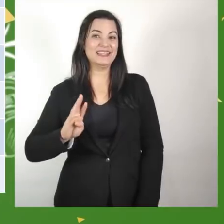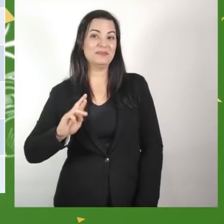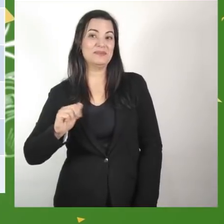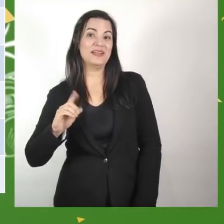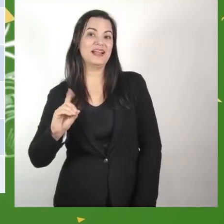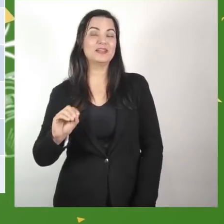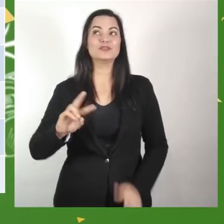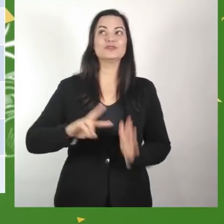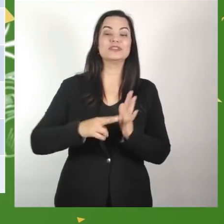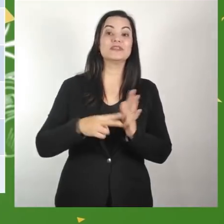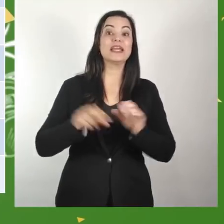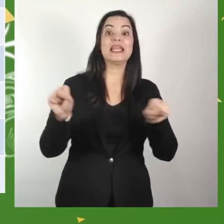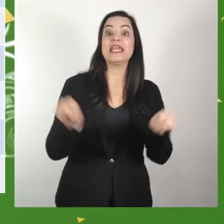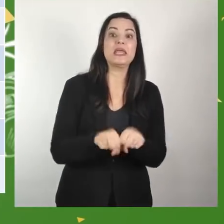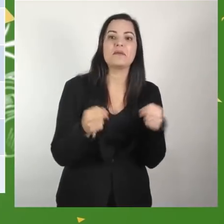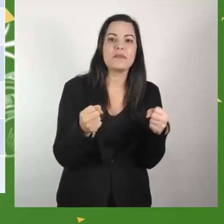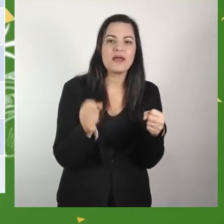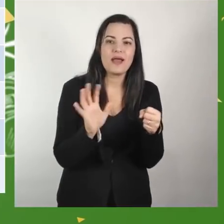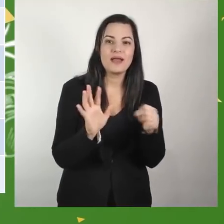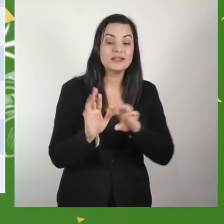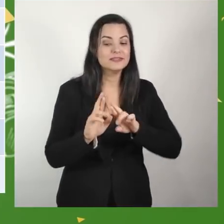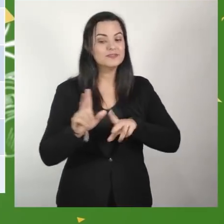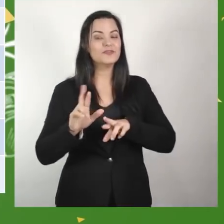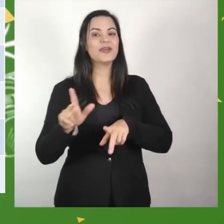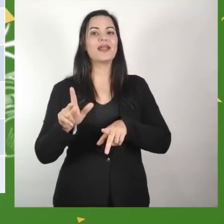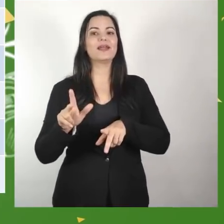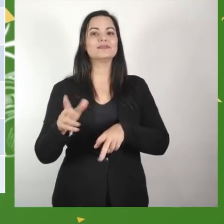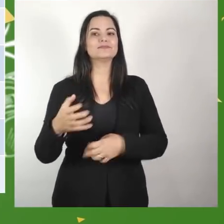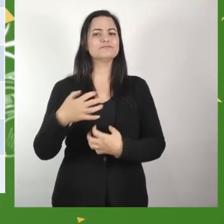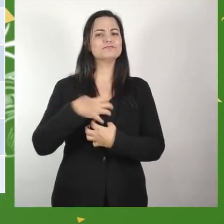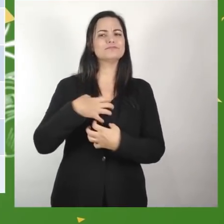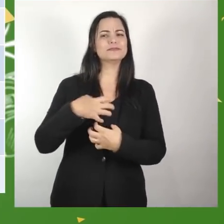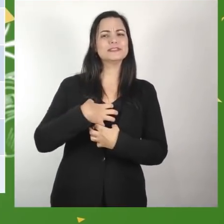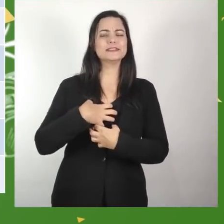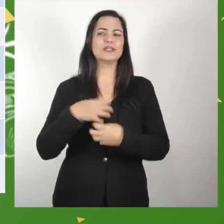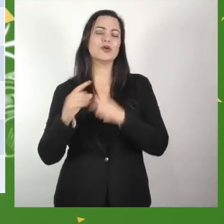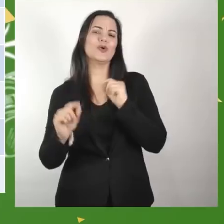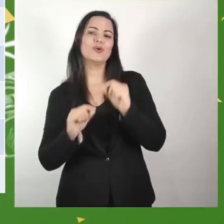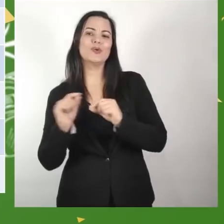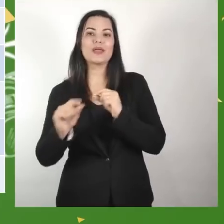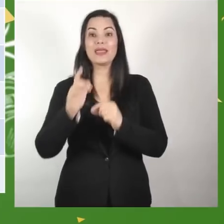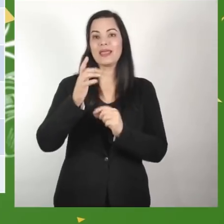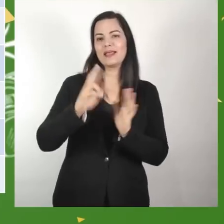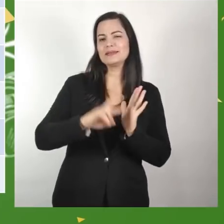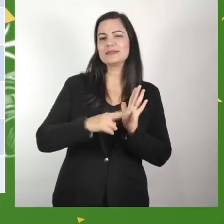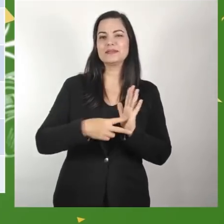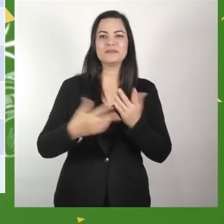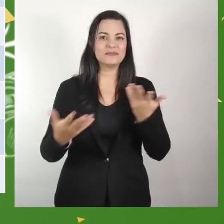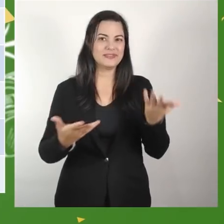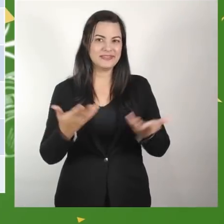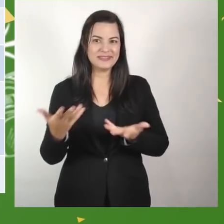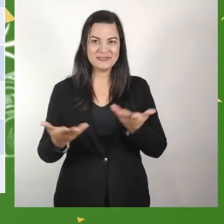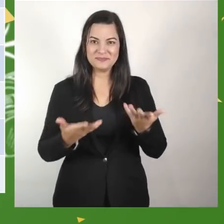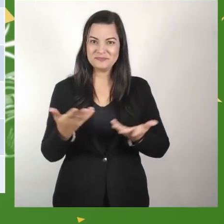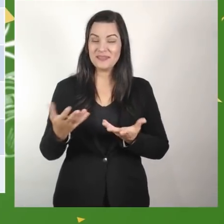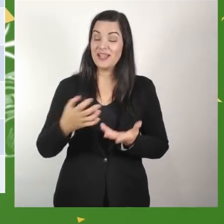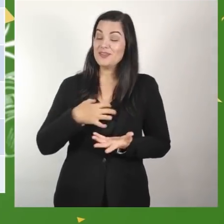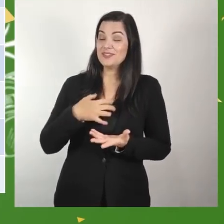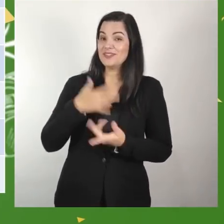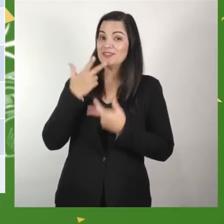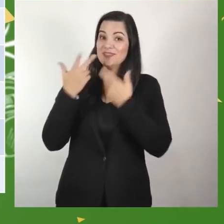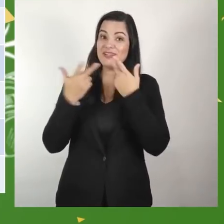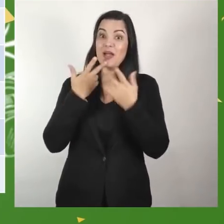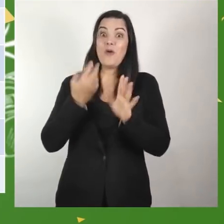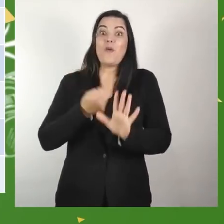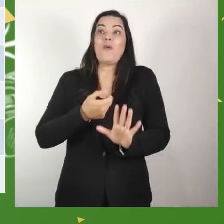bom? Não é a palavra no sentido de quebrar algo. É na colocação, no jeito específico de falar que